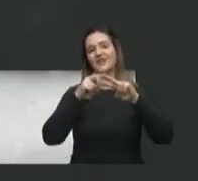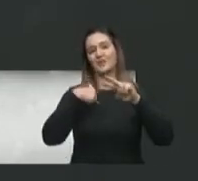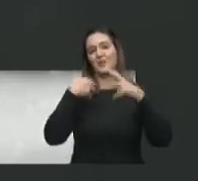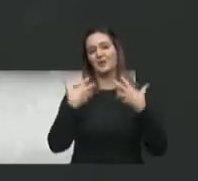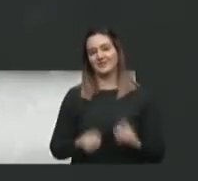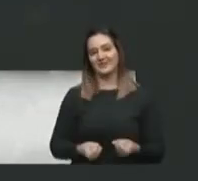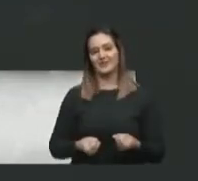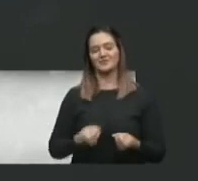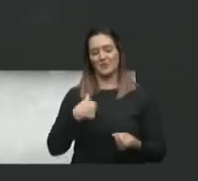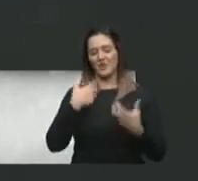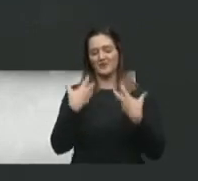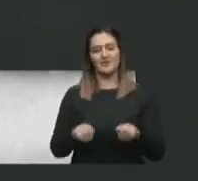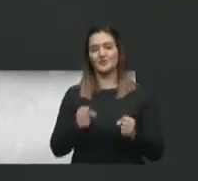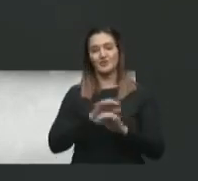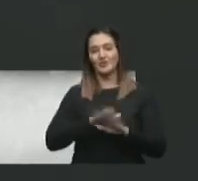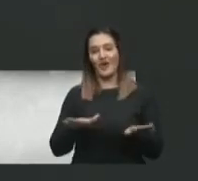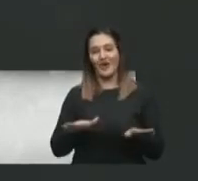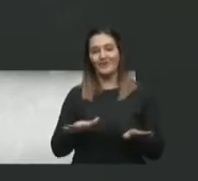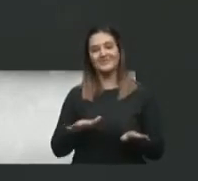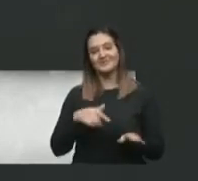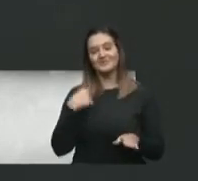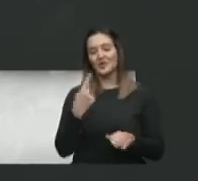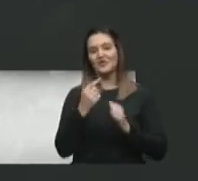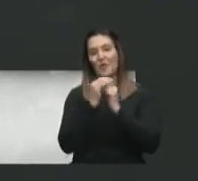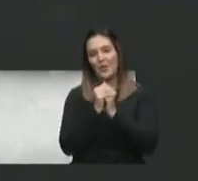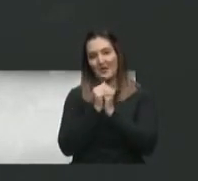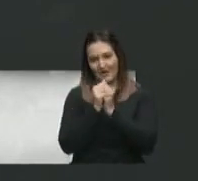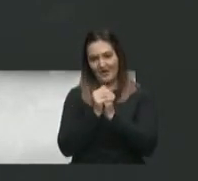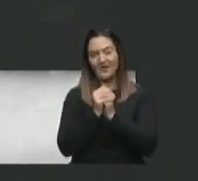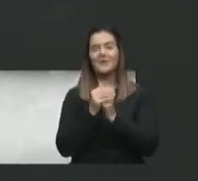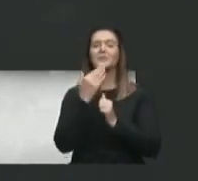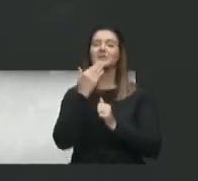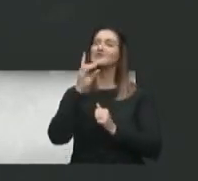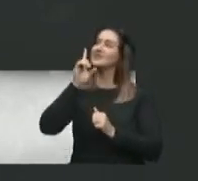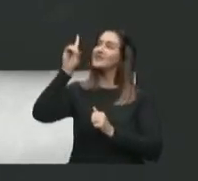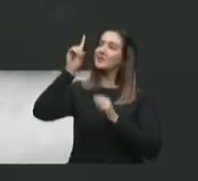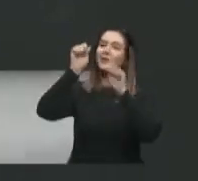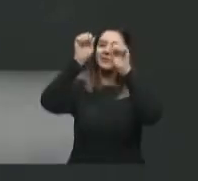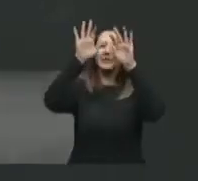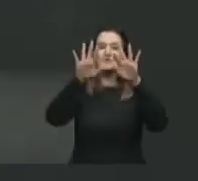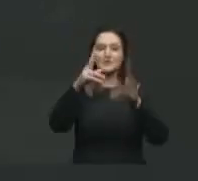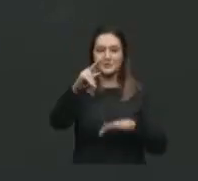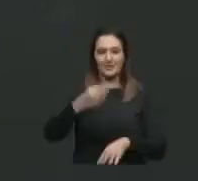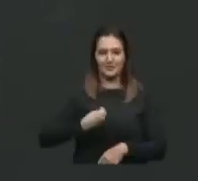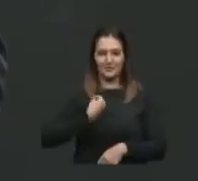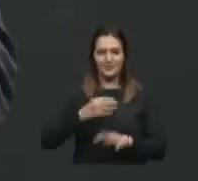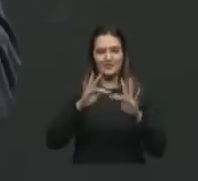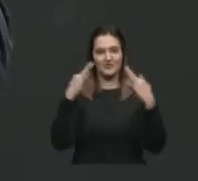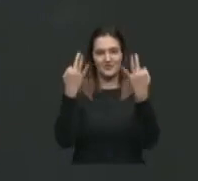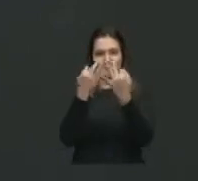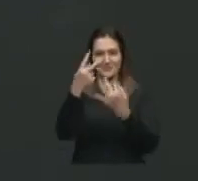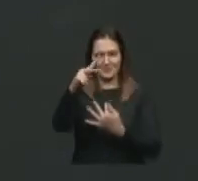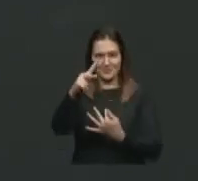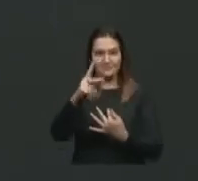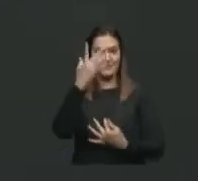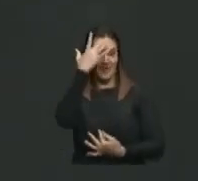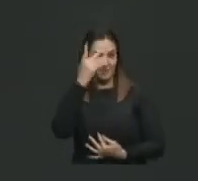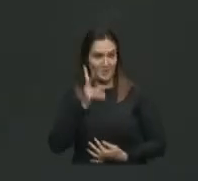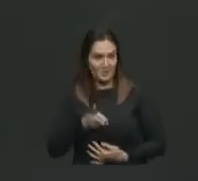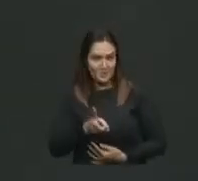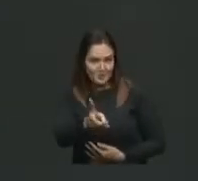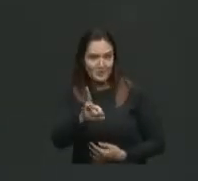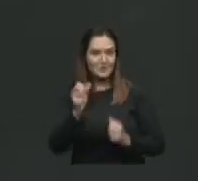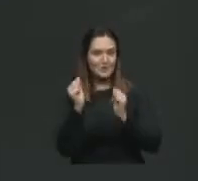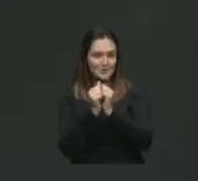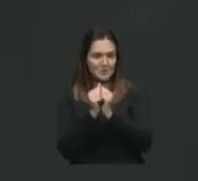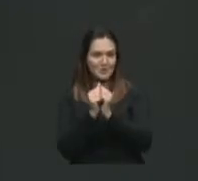eu aceito. Somente isso. E nós vamos orar por você agora e pedir que Deus abençoe a sua vida e a sua família. Amanhã tem mais,